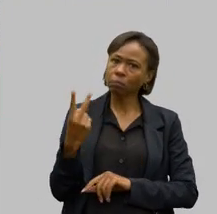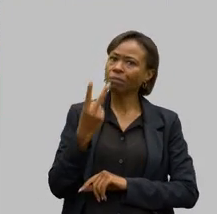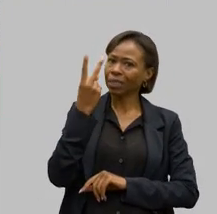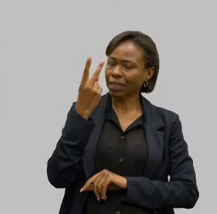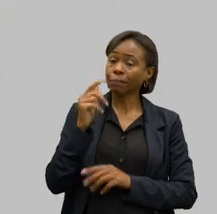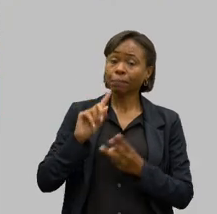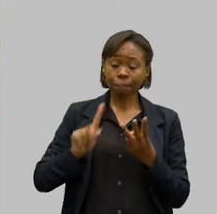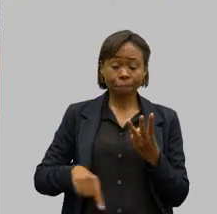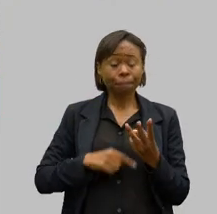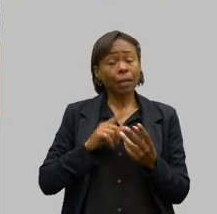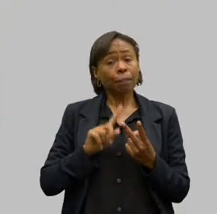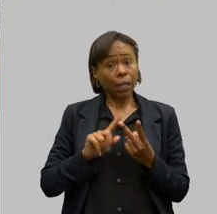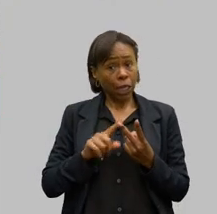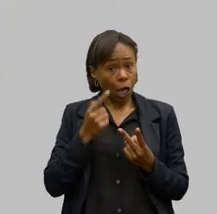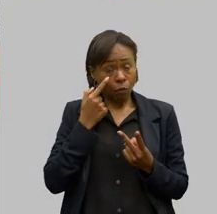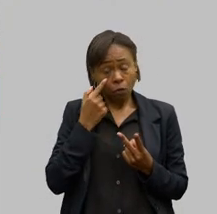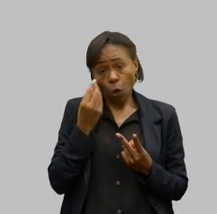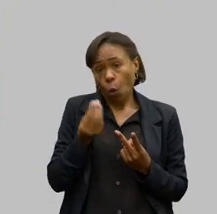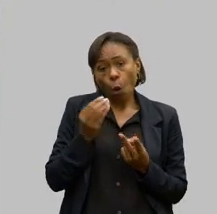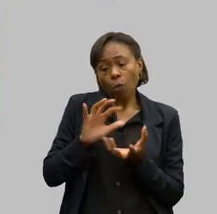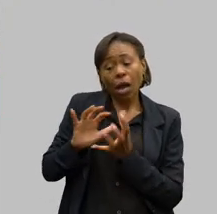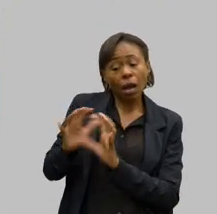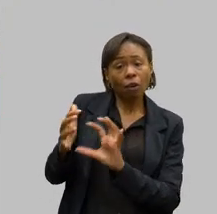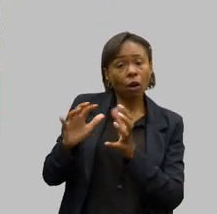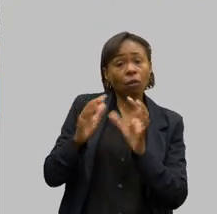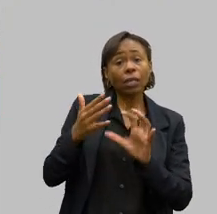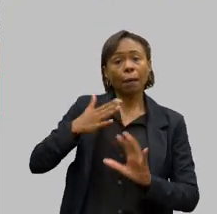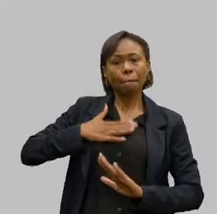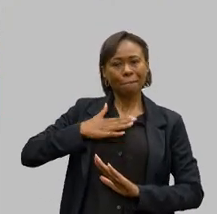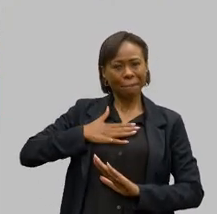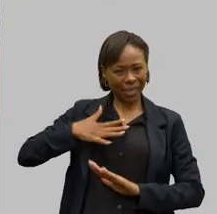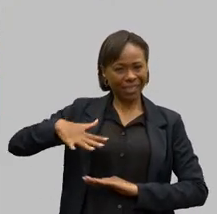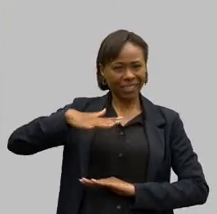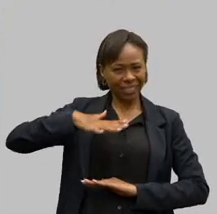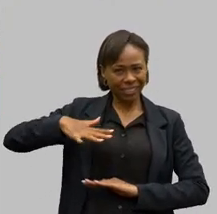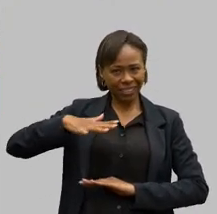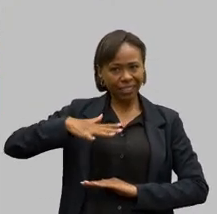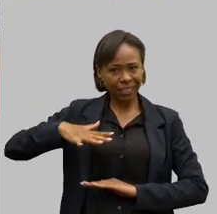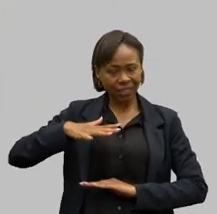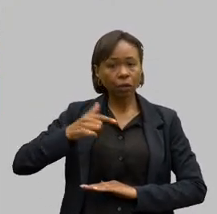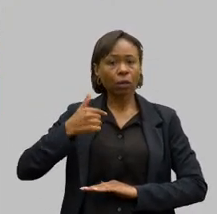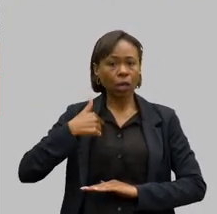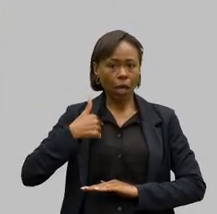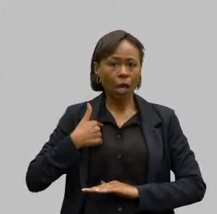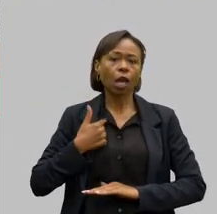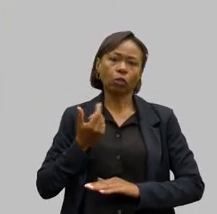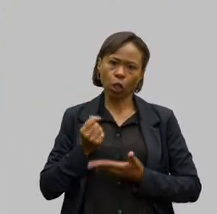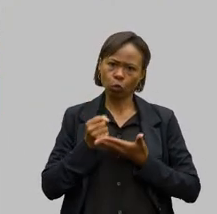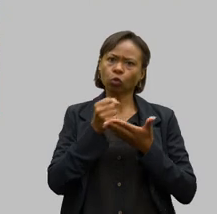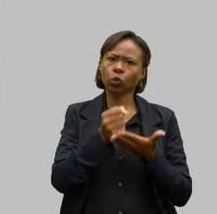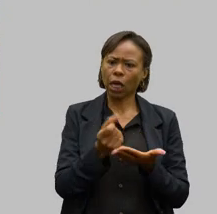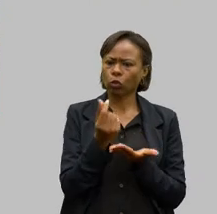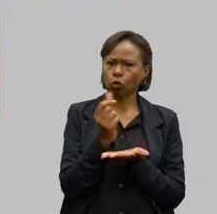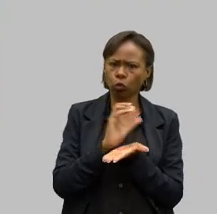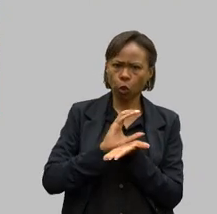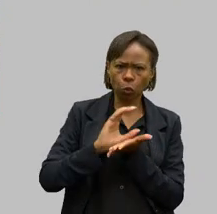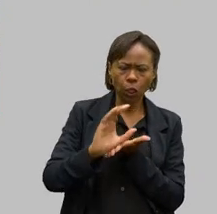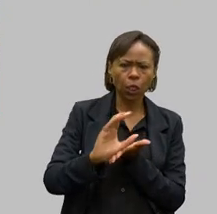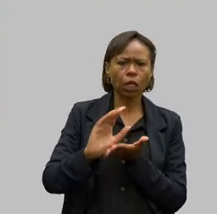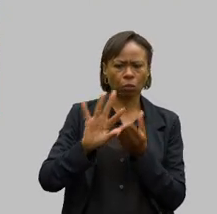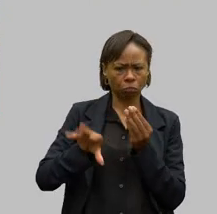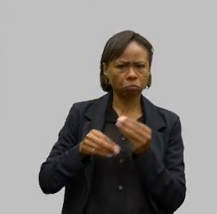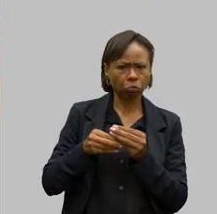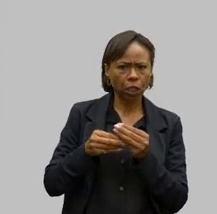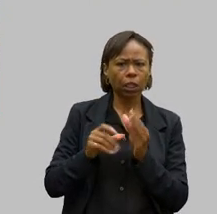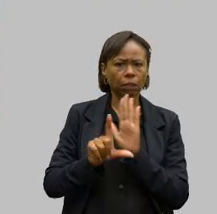como vai ficar as reformas na minha região. eu tenho contribuído através do nosso mandato com emendas parlamentares para